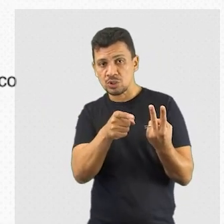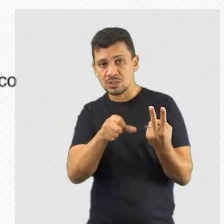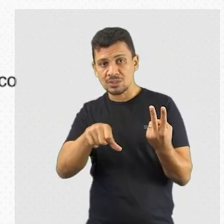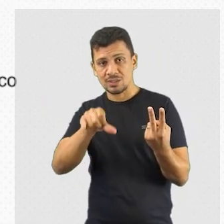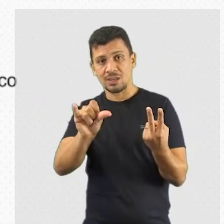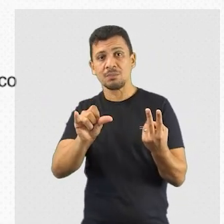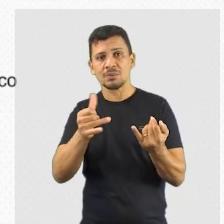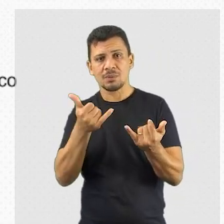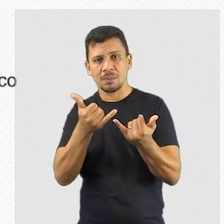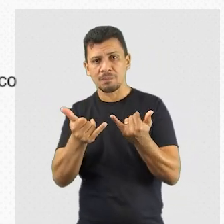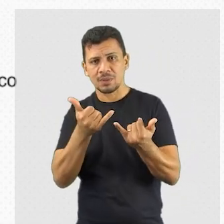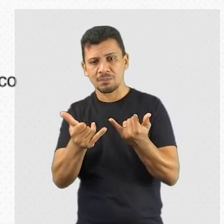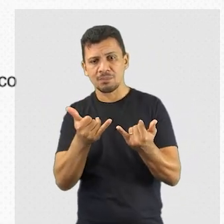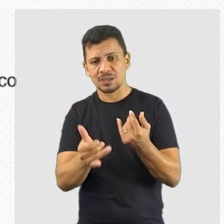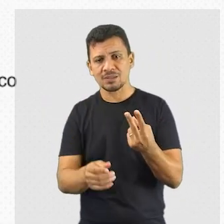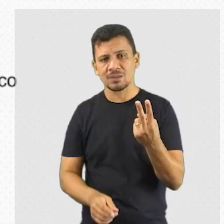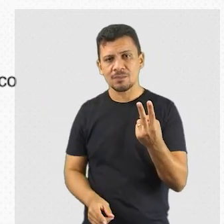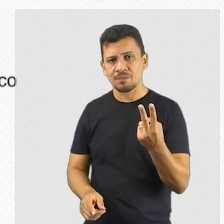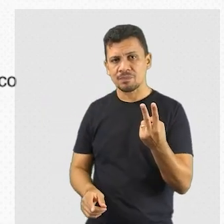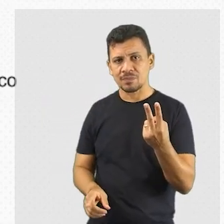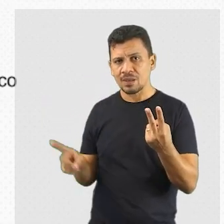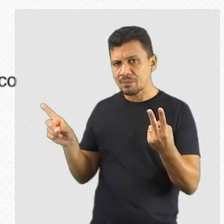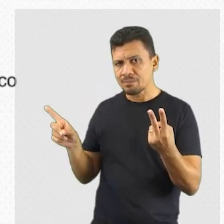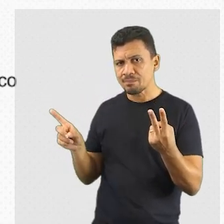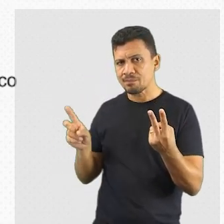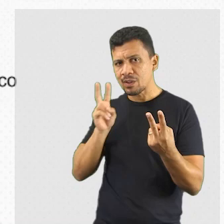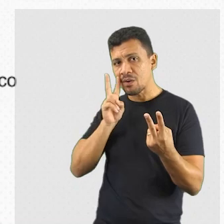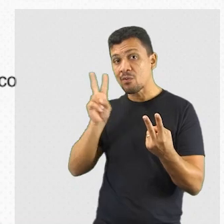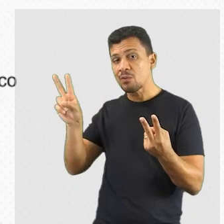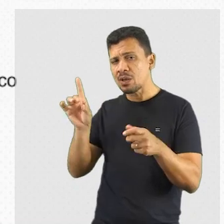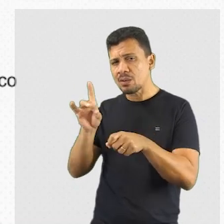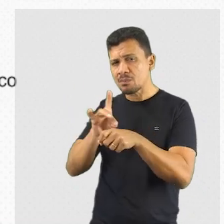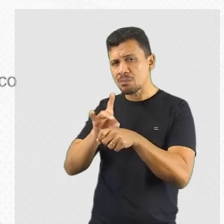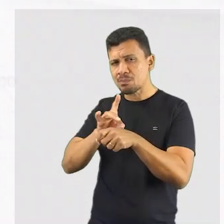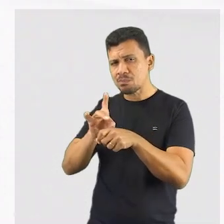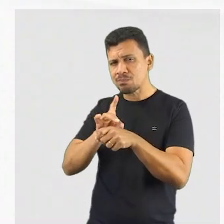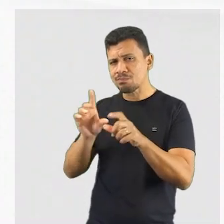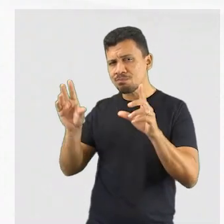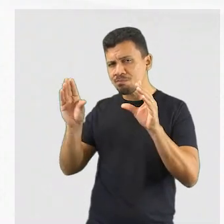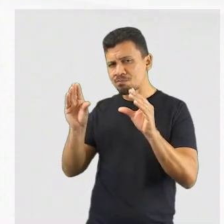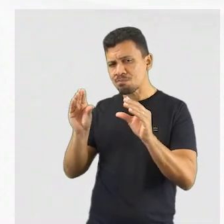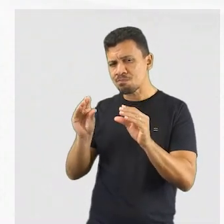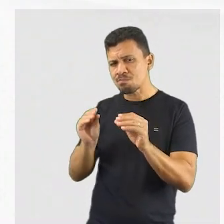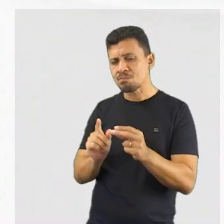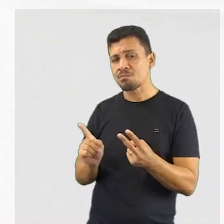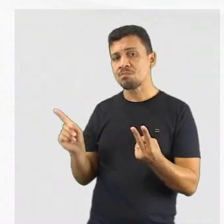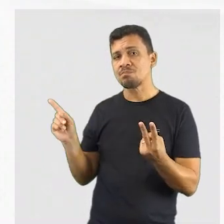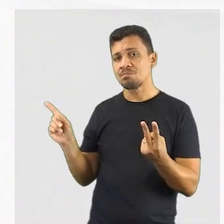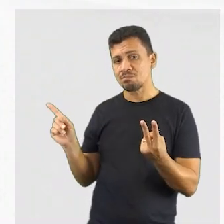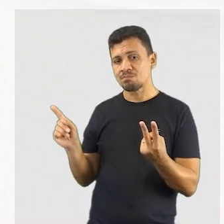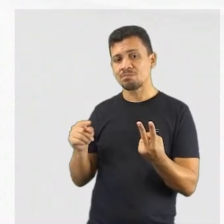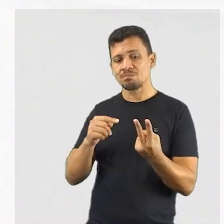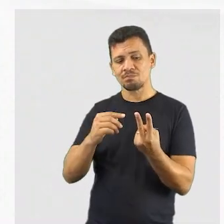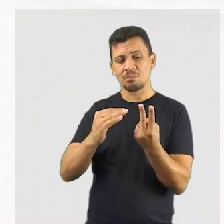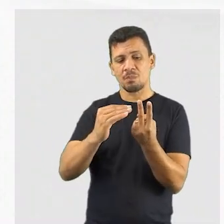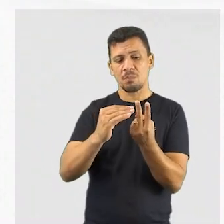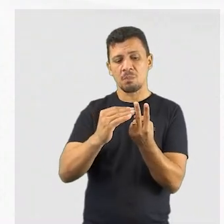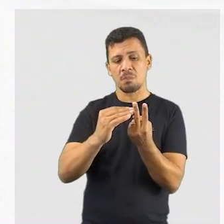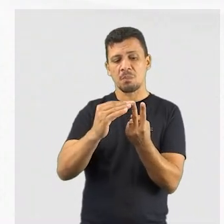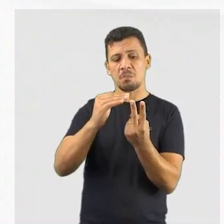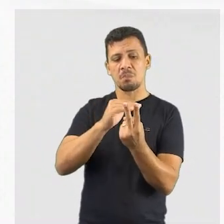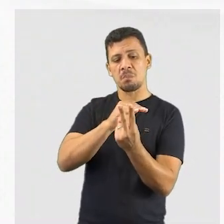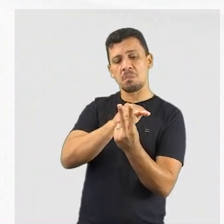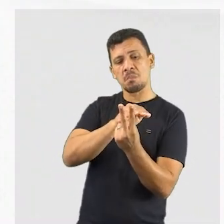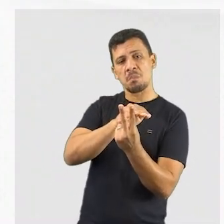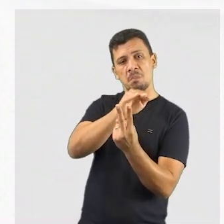cromossomo Y, que é essa parte que está mais escura, onde vocês podem ver aí no slide, essa parte que está mais escura, tá? E aí,